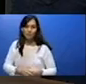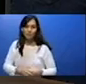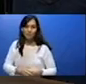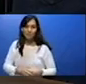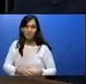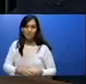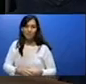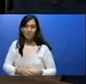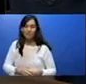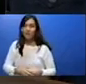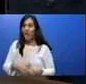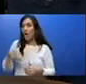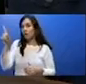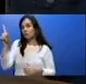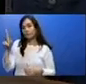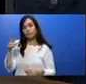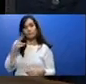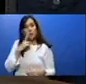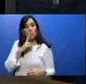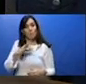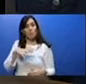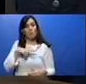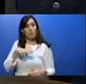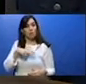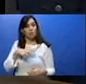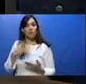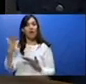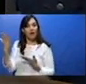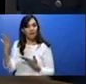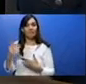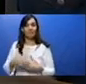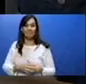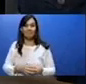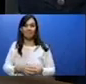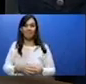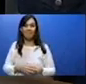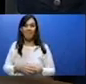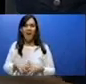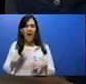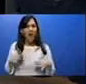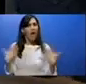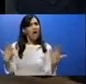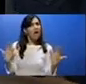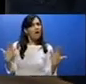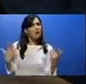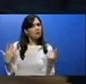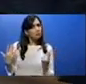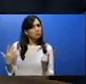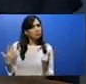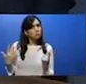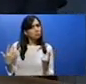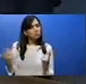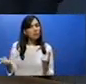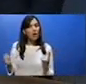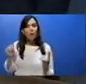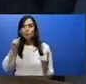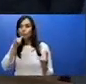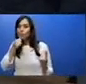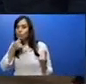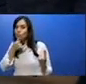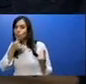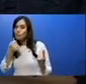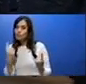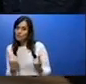pintura? É uma resposta pessoal, tá? Eu vou deixar para vocês responderem. Eu particularmente, eu não acho que